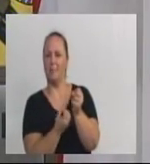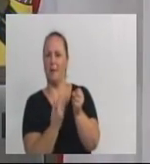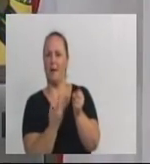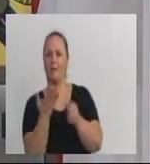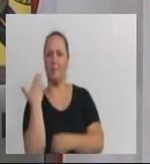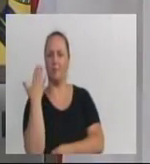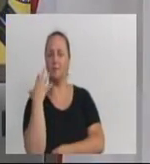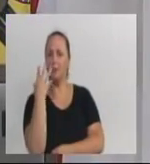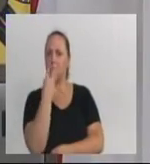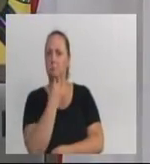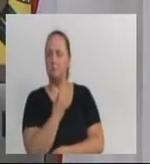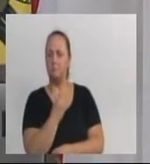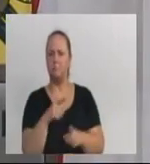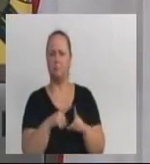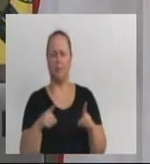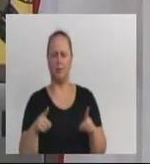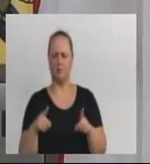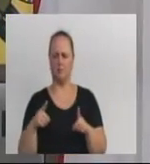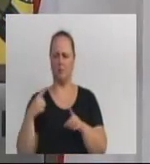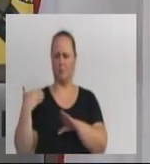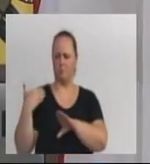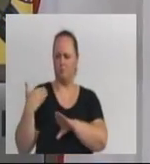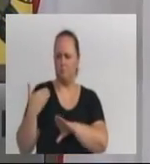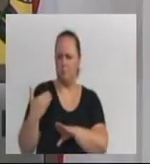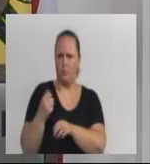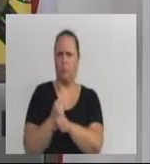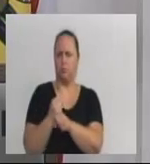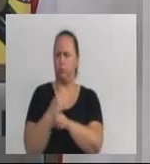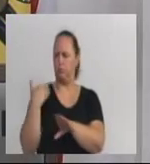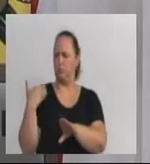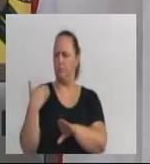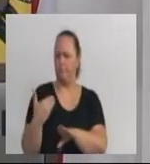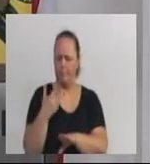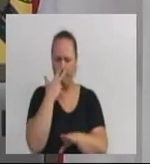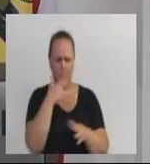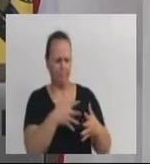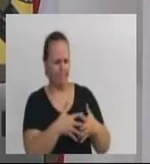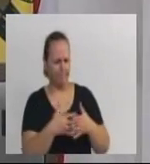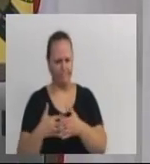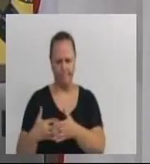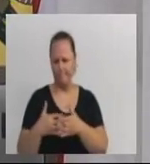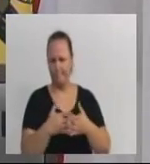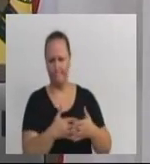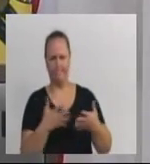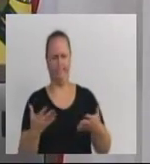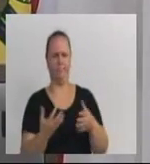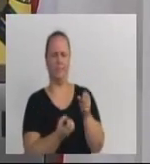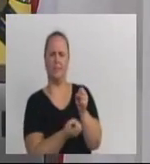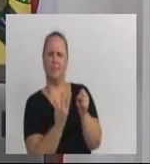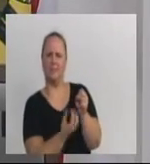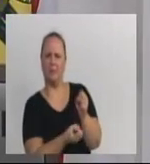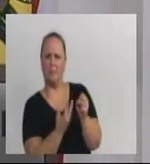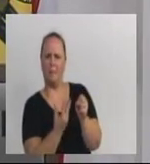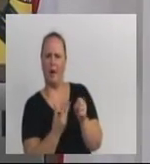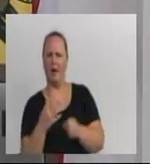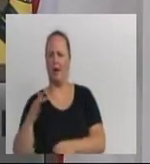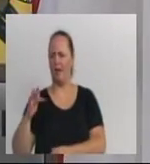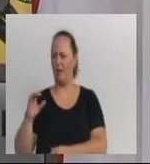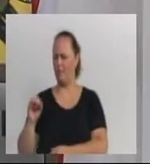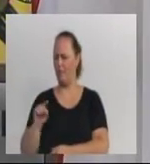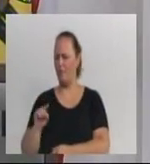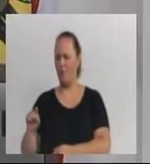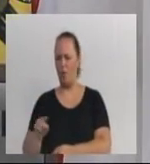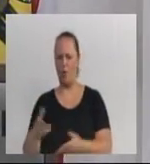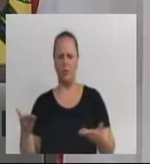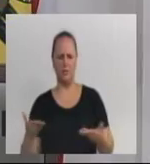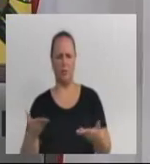com aquilo que fizeram nos últimos anos em Blumenau, confundindo Samai com Odebrecht, Foz e tudo mais, esta balbúrdia que